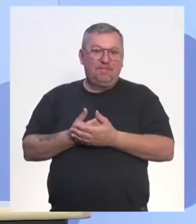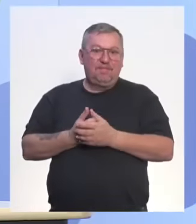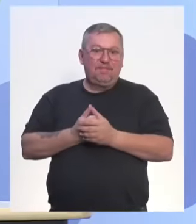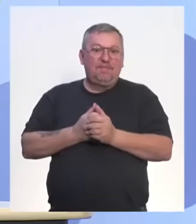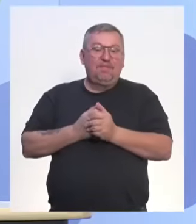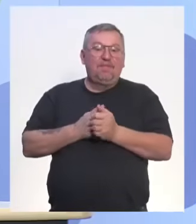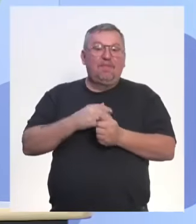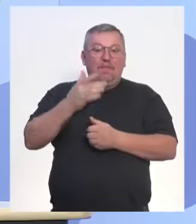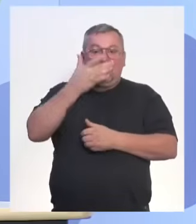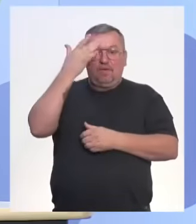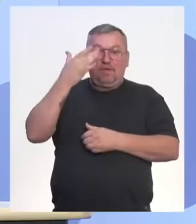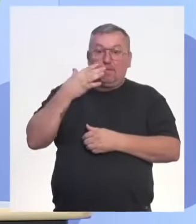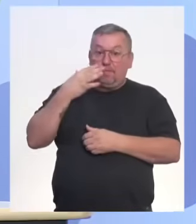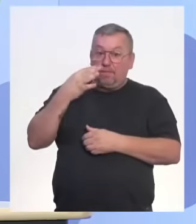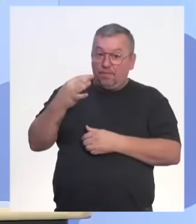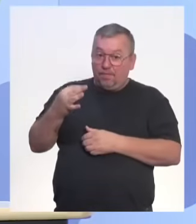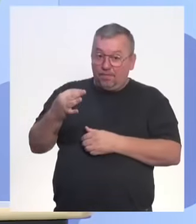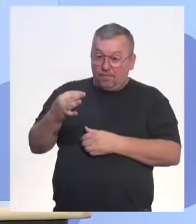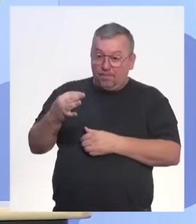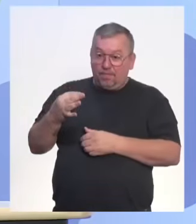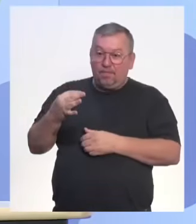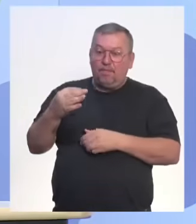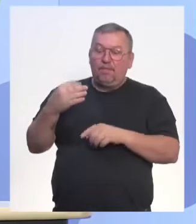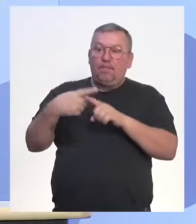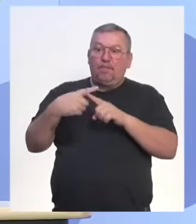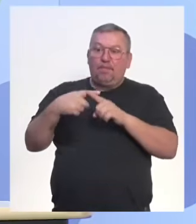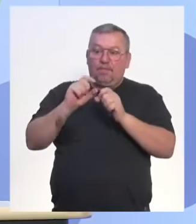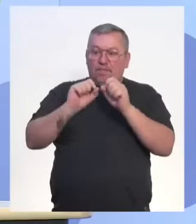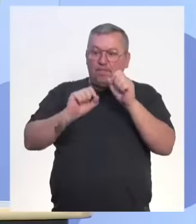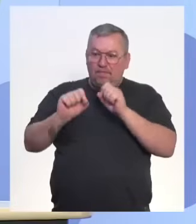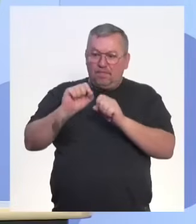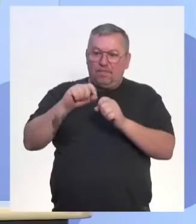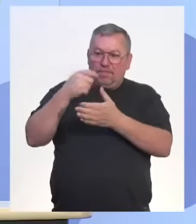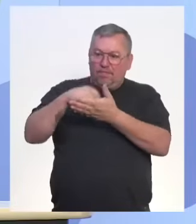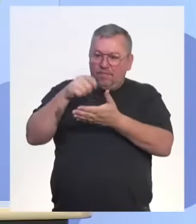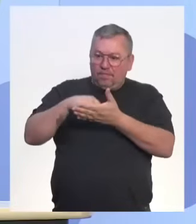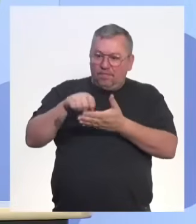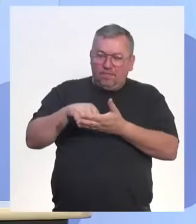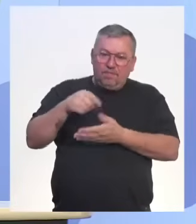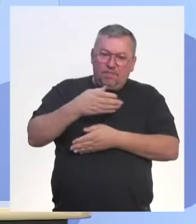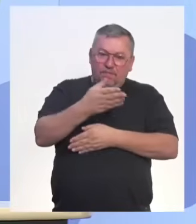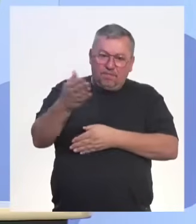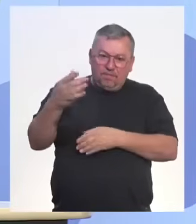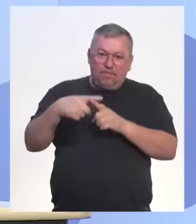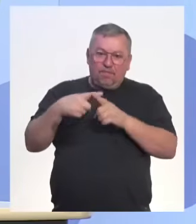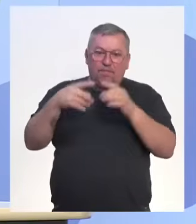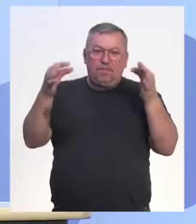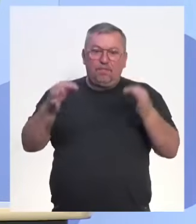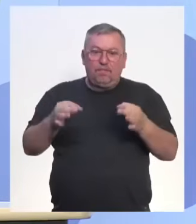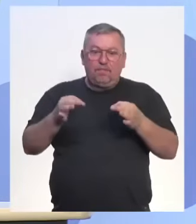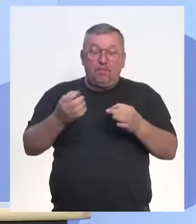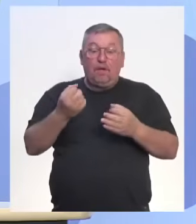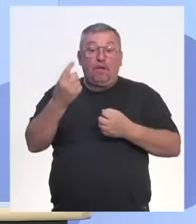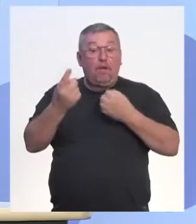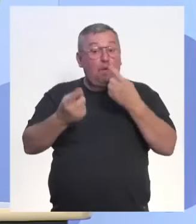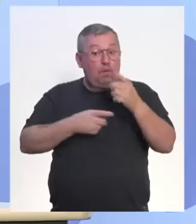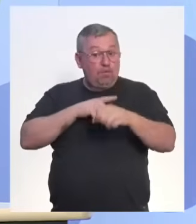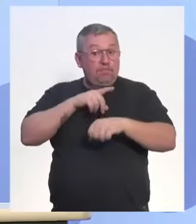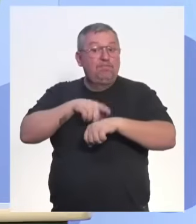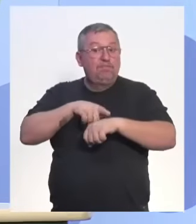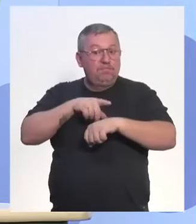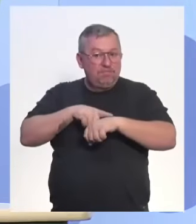falando. Então, gente, preste bastante atenção, façam as anotações de vocês, porque vocês podem ter certeza que em algum